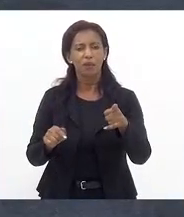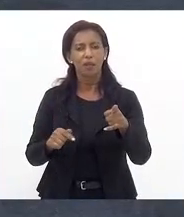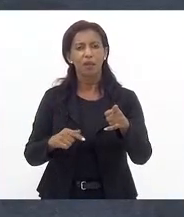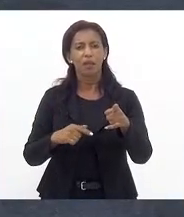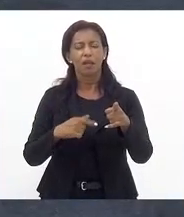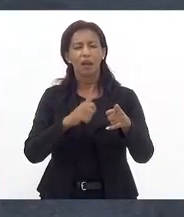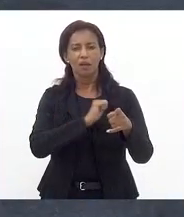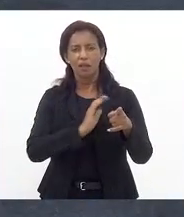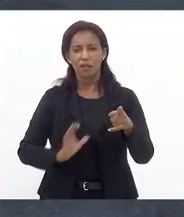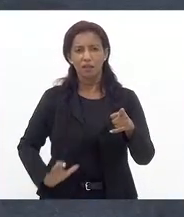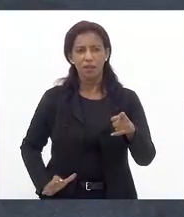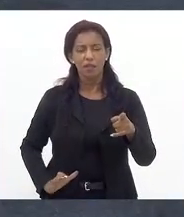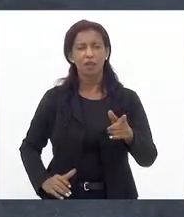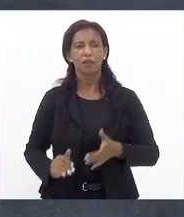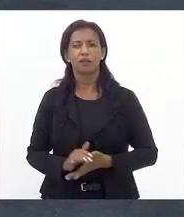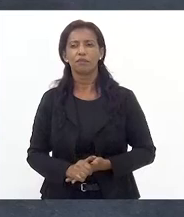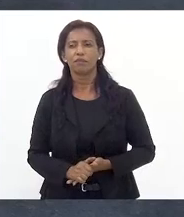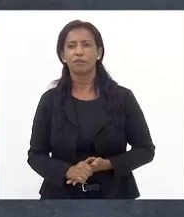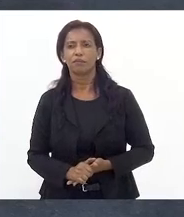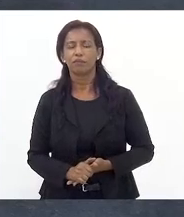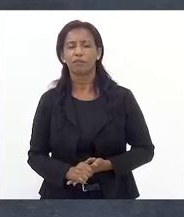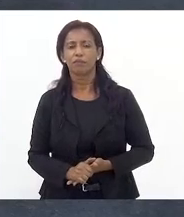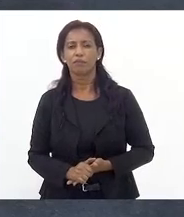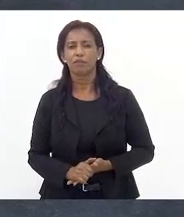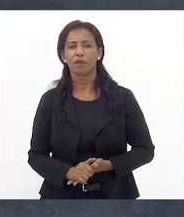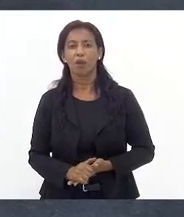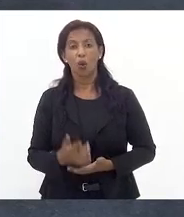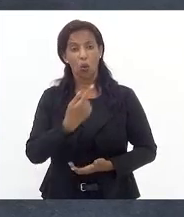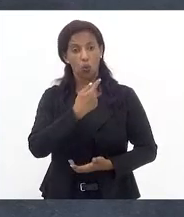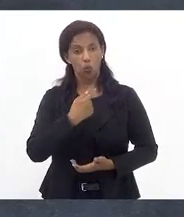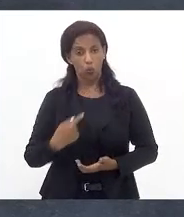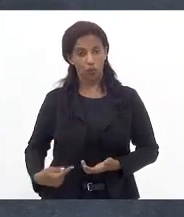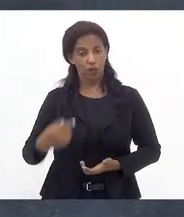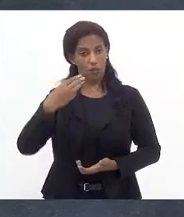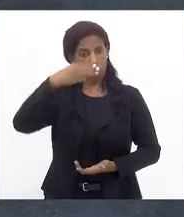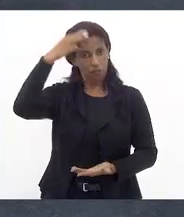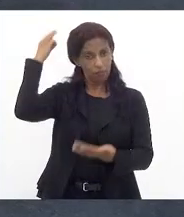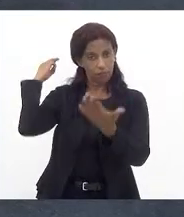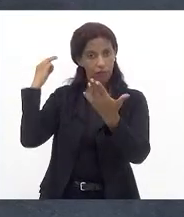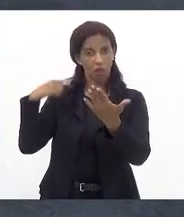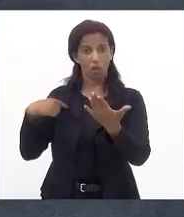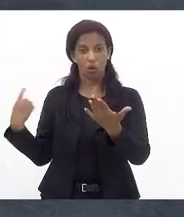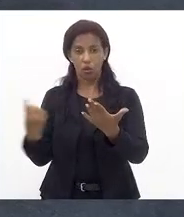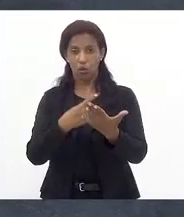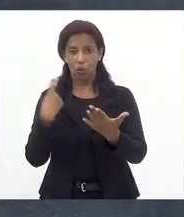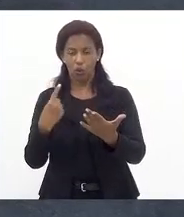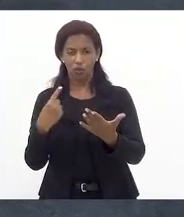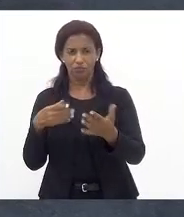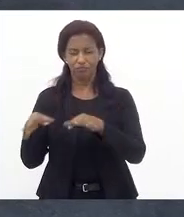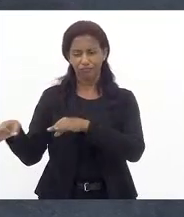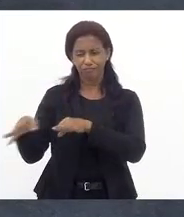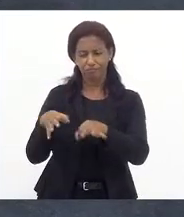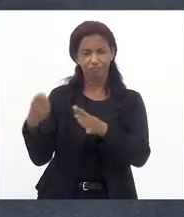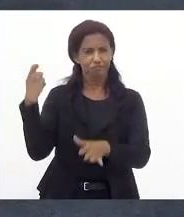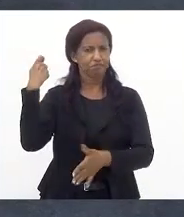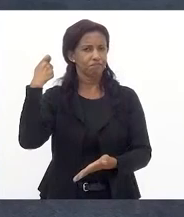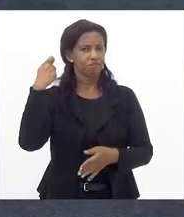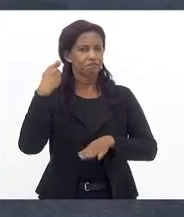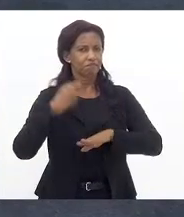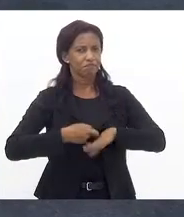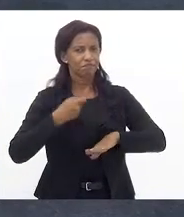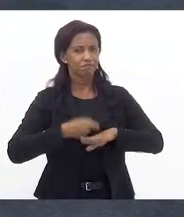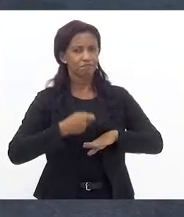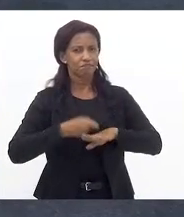André Siciliano, que nós estamos enfrentando medidas duras, que são necessárias